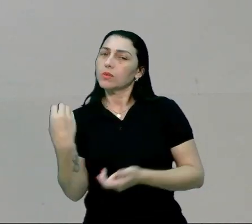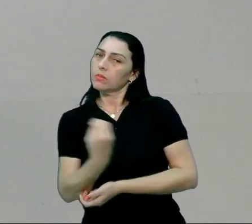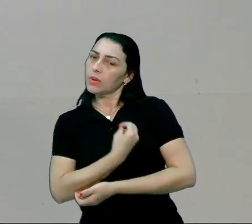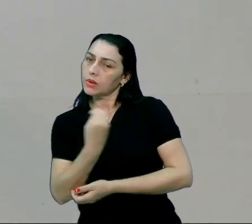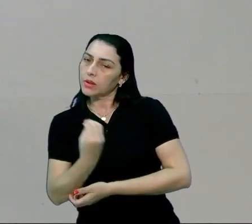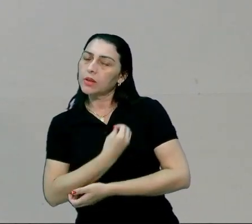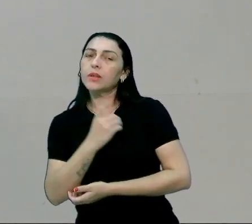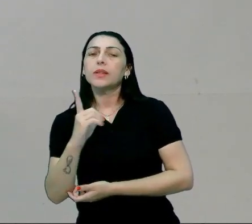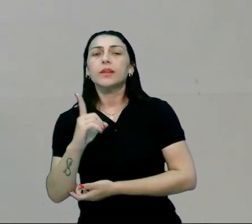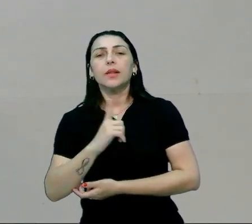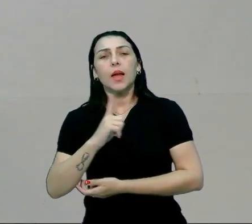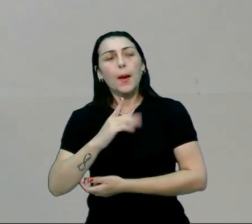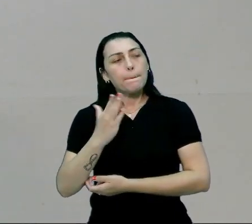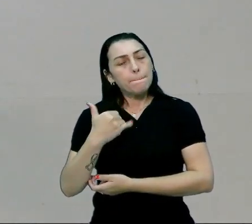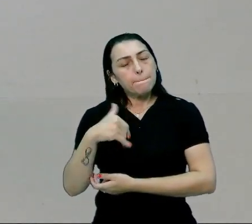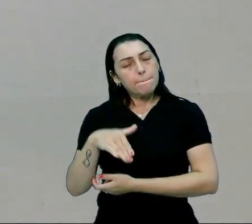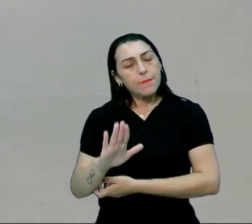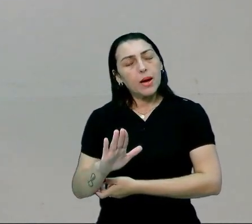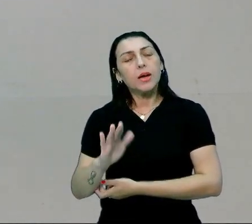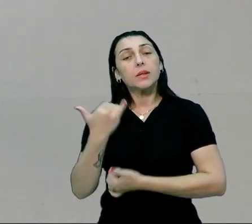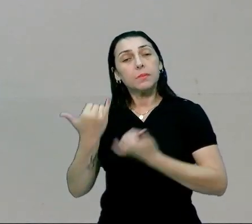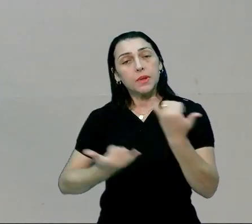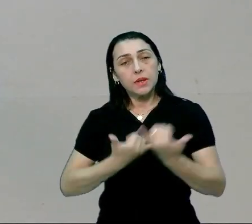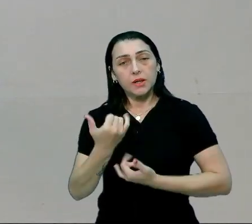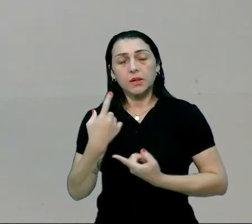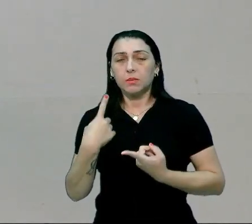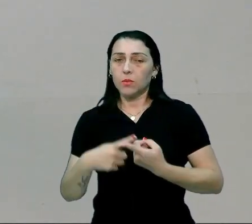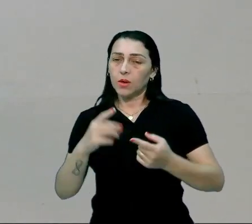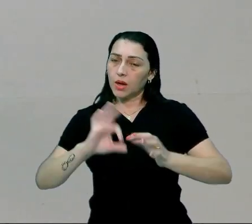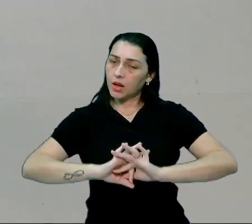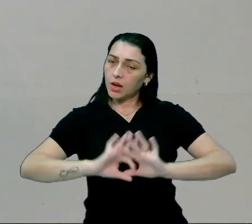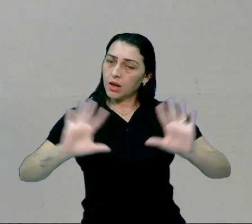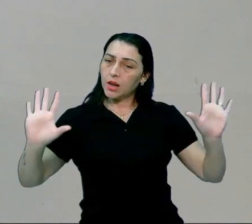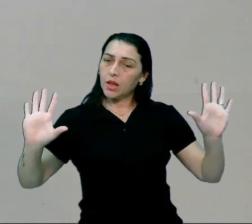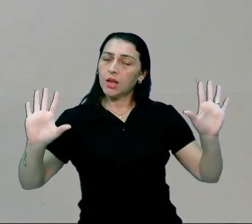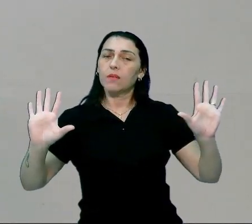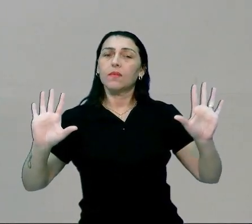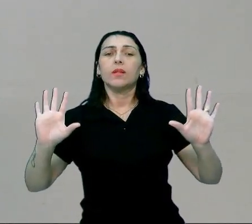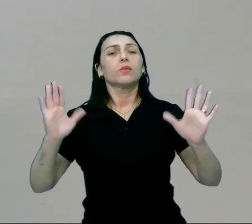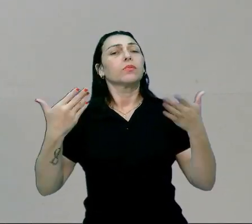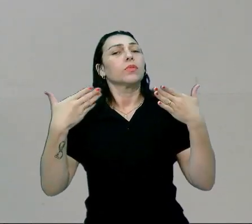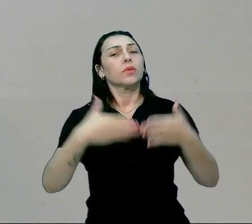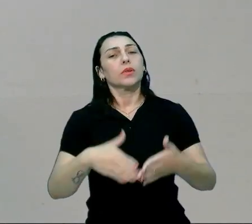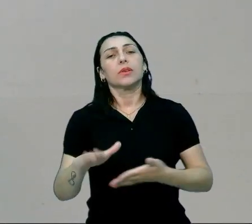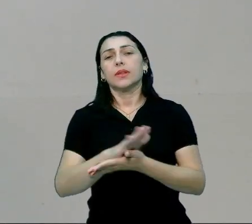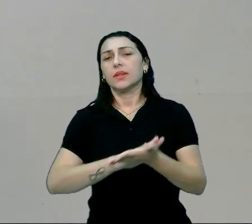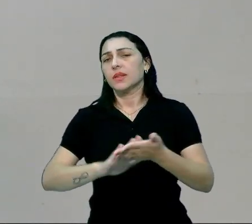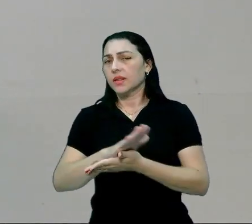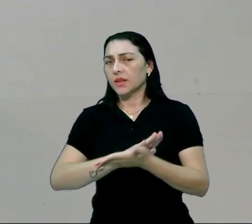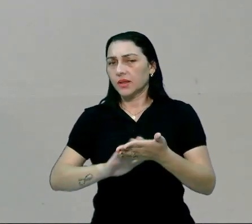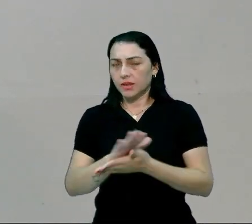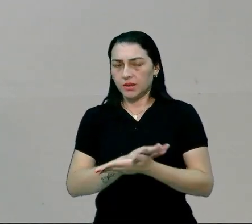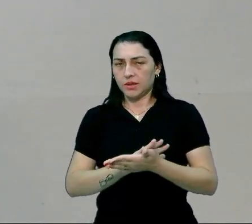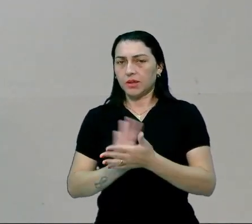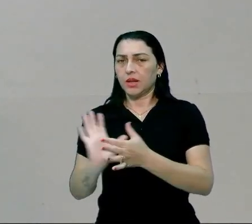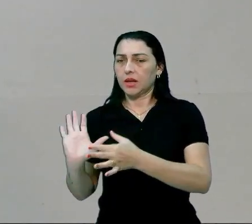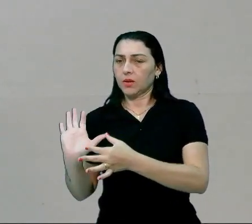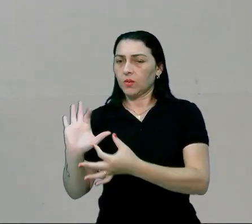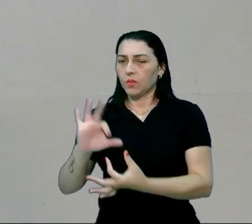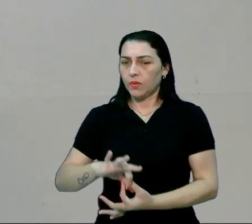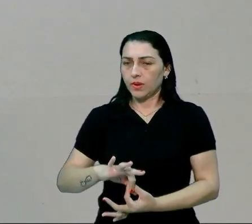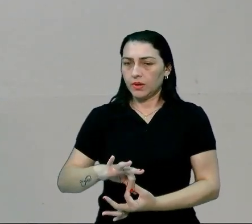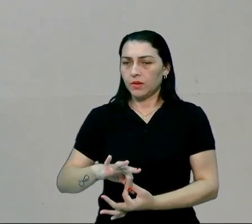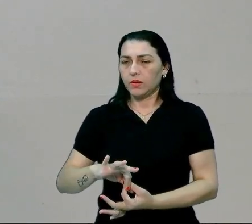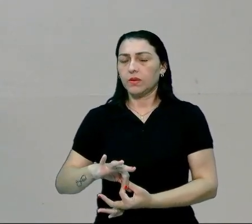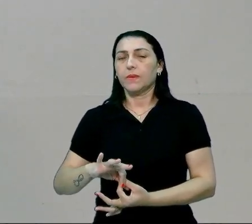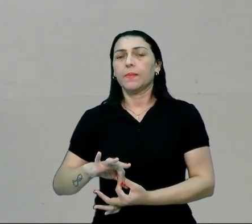teria esse viés um pouco mais recreacional, porque seria mais livre, espontâneo, sem um direcionamento um pouco coeso, né?